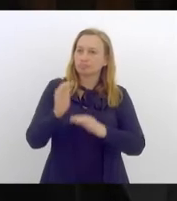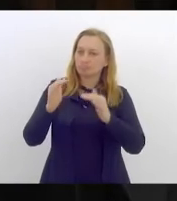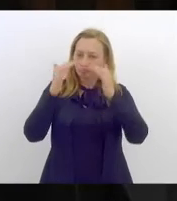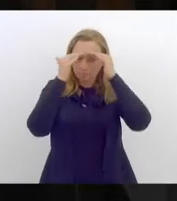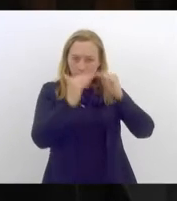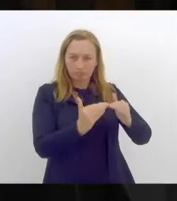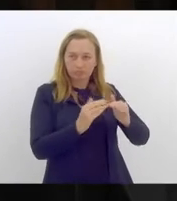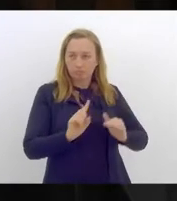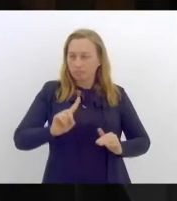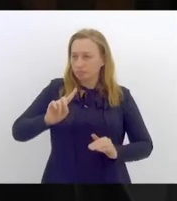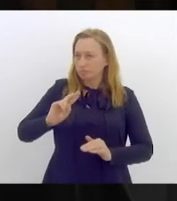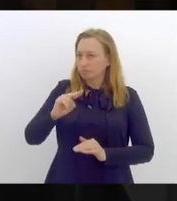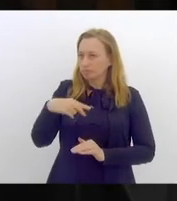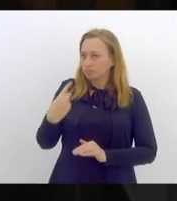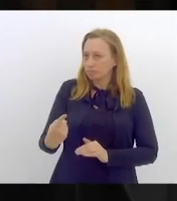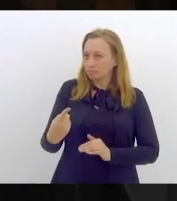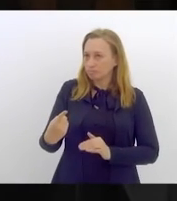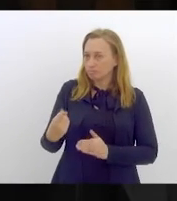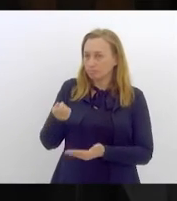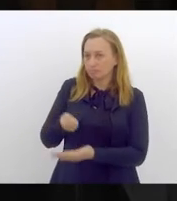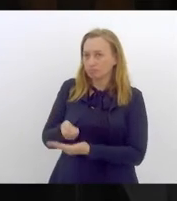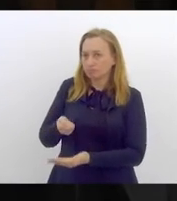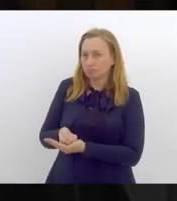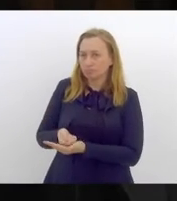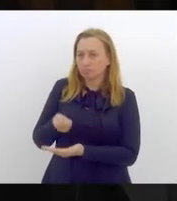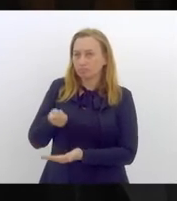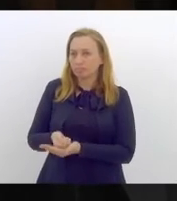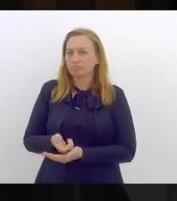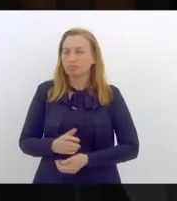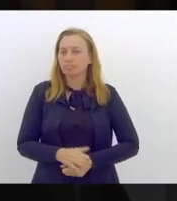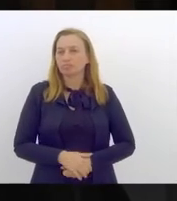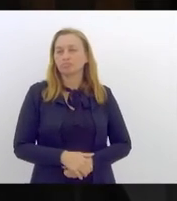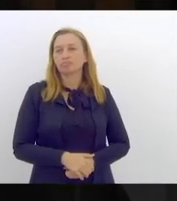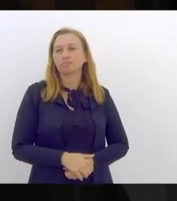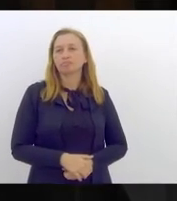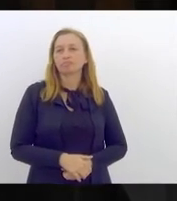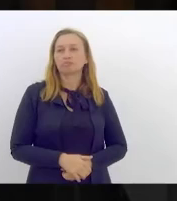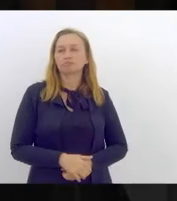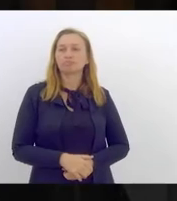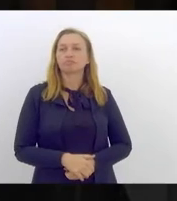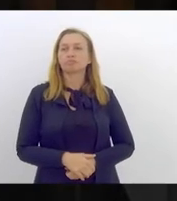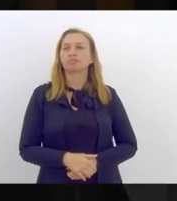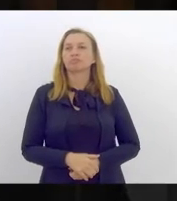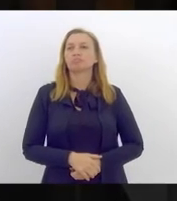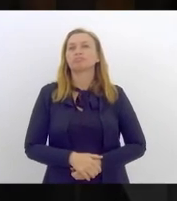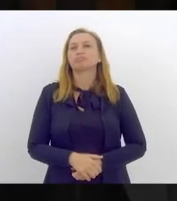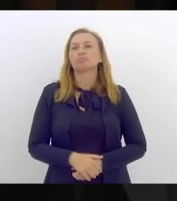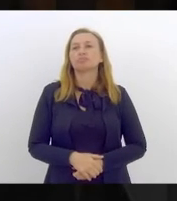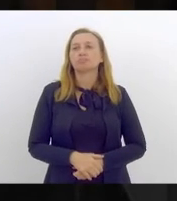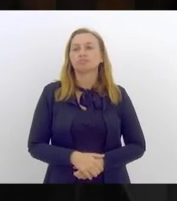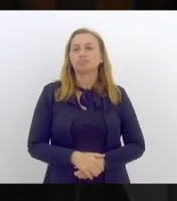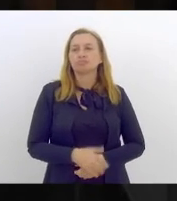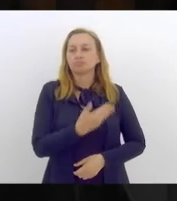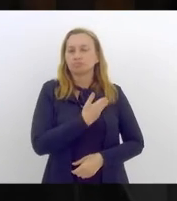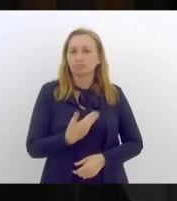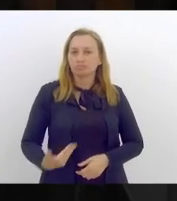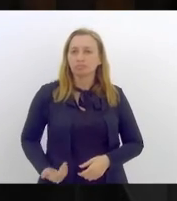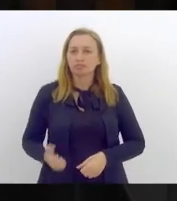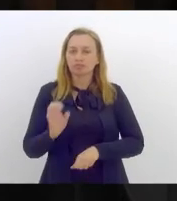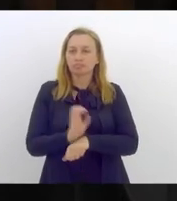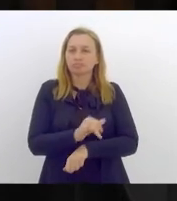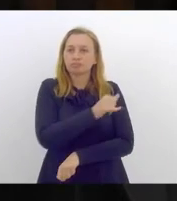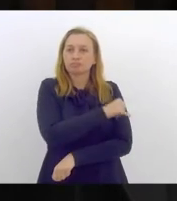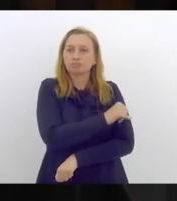como Pernambuco, vão na justiça cobrar compensação. Bolsonaro impõe aos estados, e o governador do Rio de Janeiro